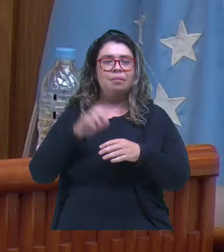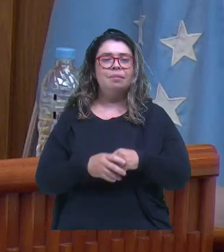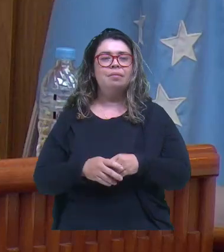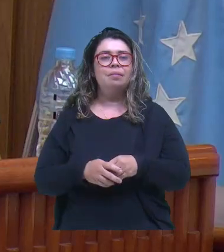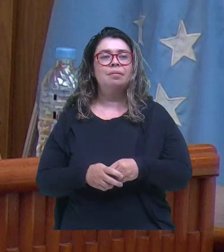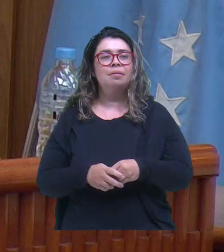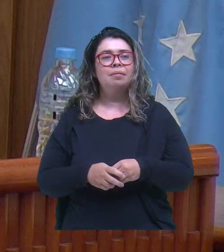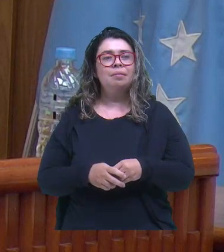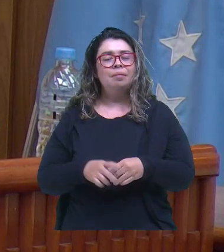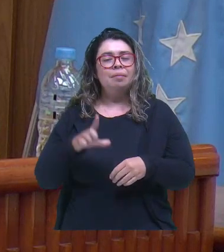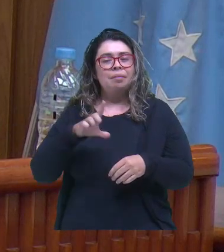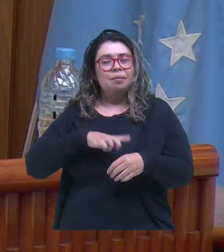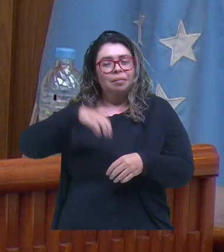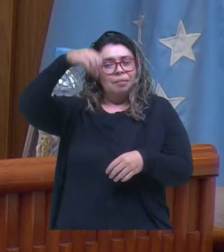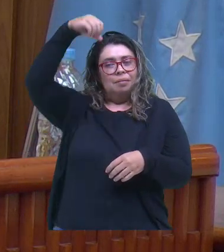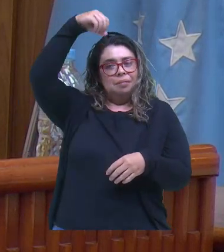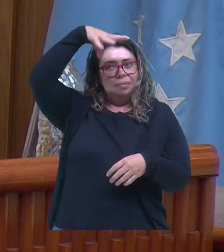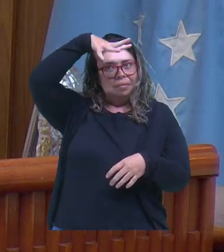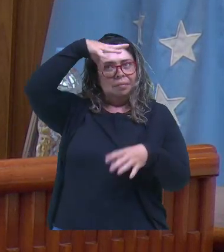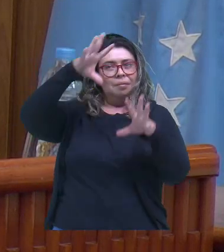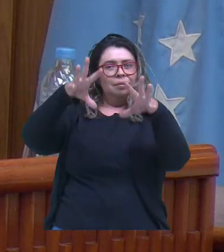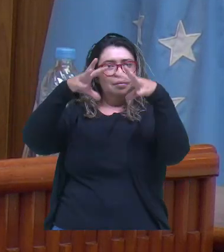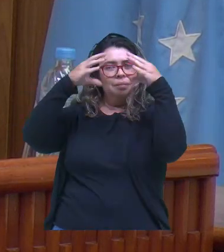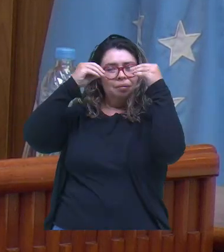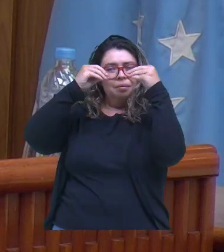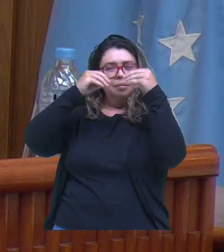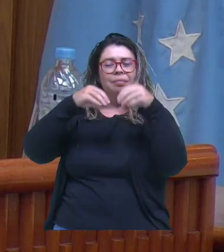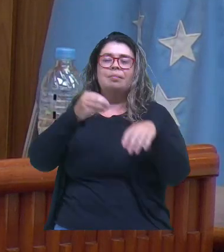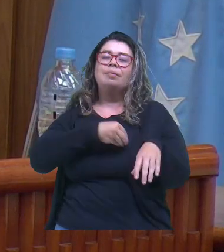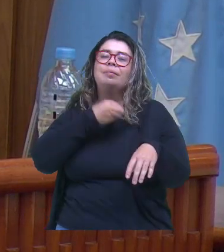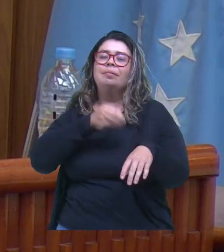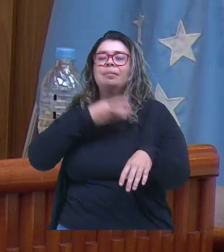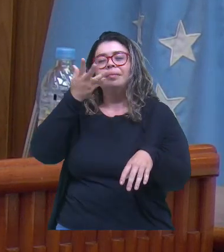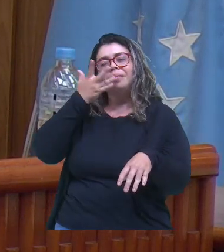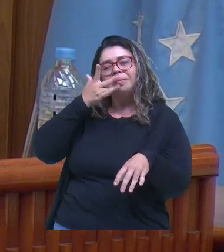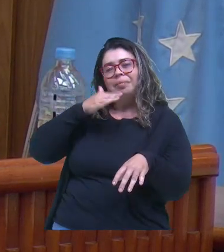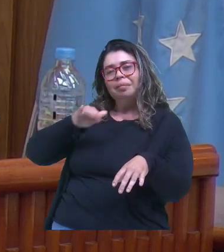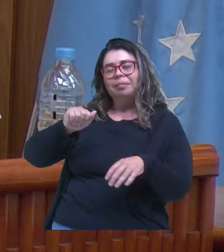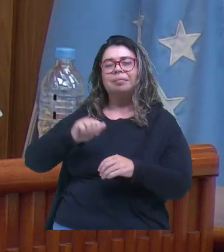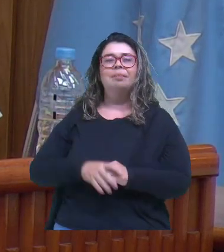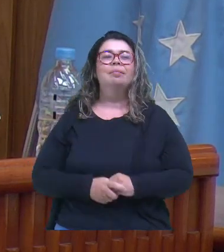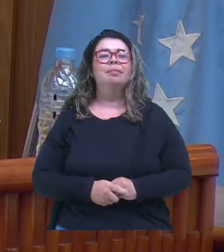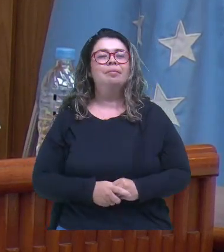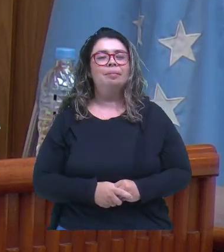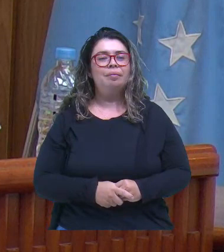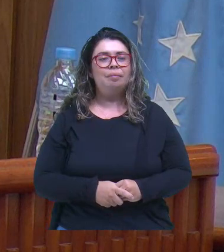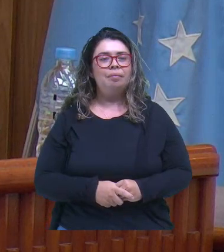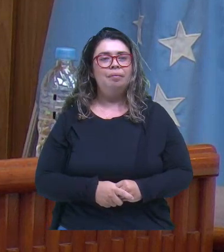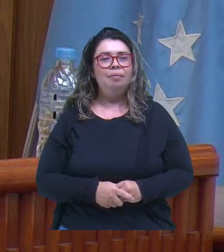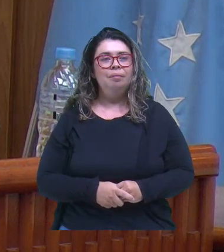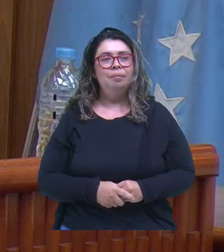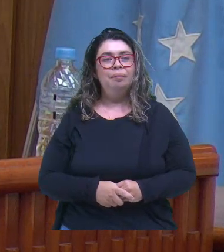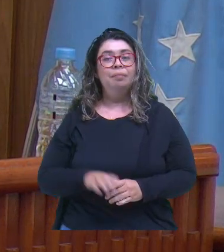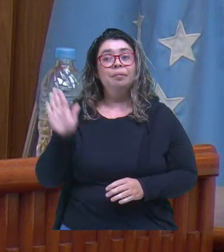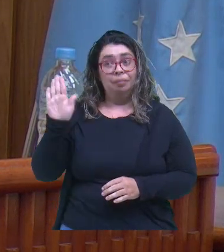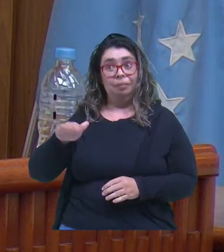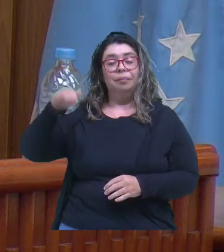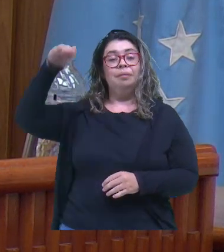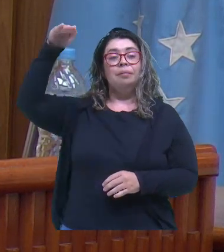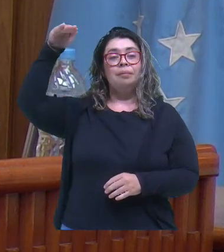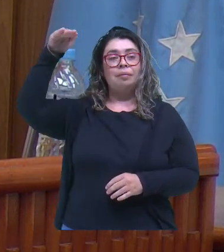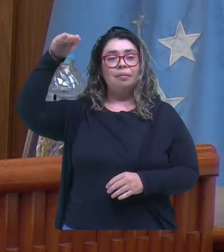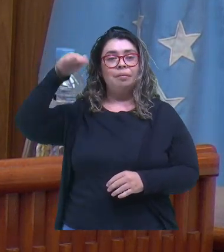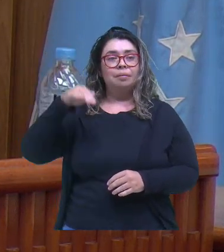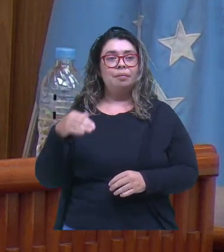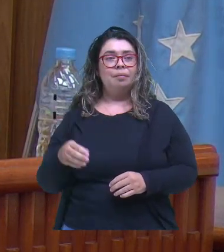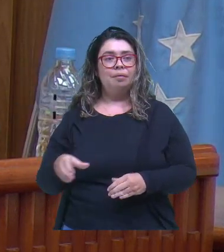acender a luz da escuridão na vida de crianças, na vida de adultos,